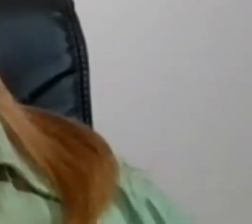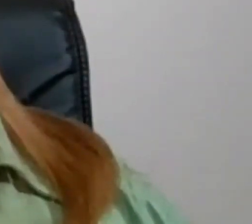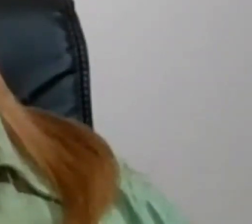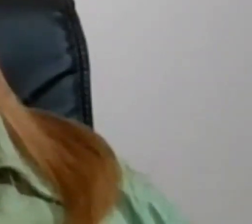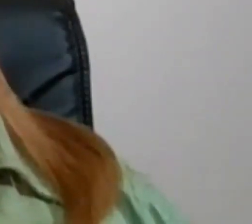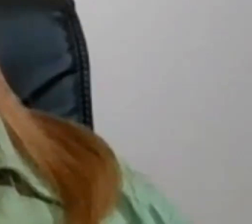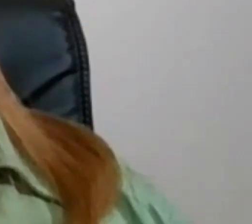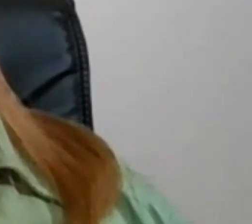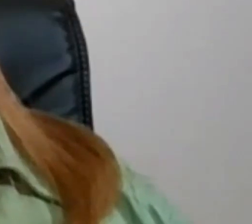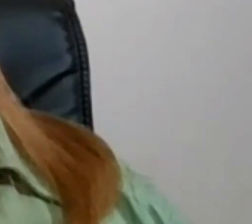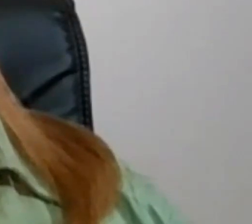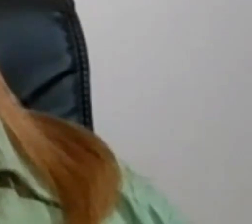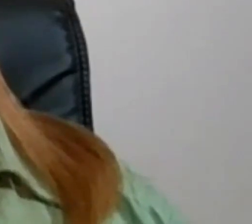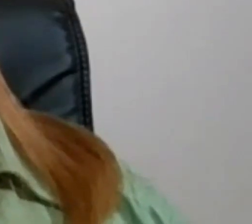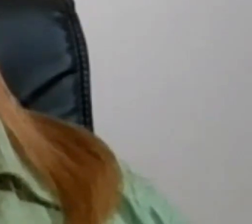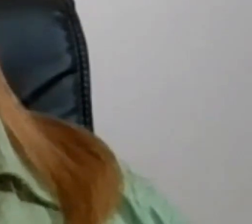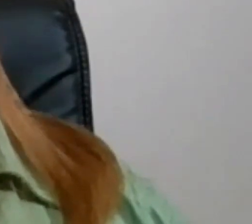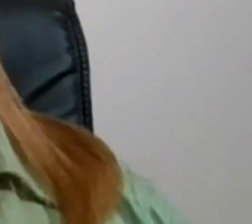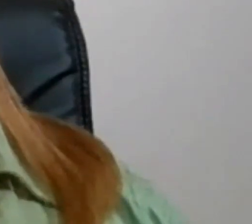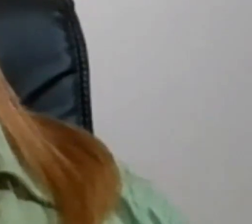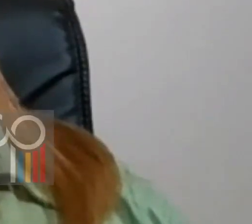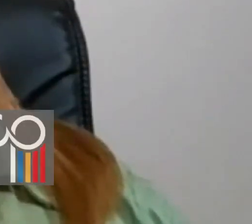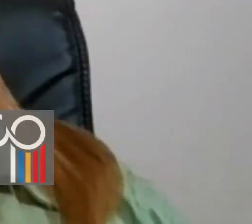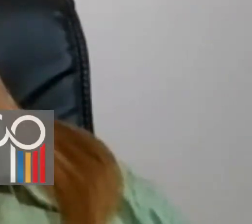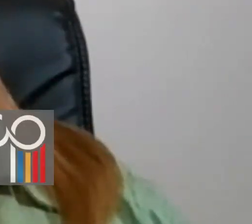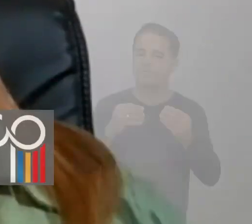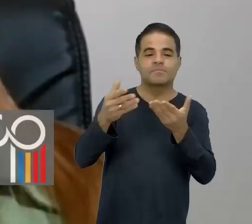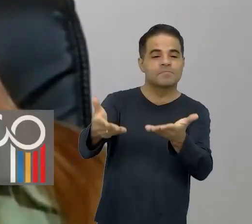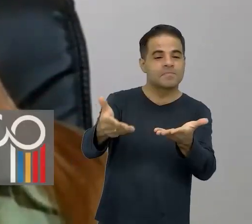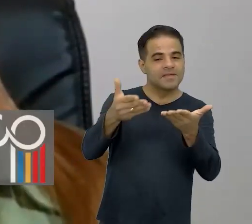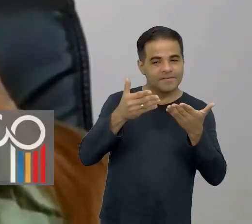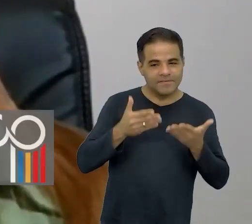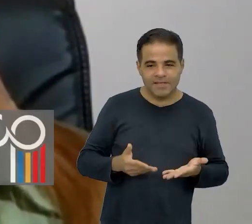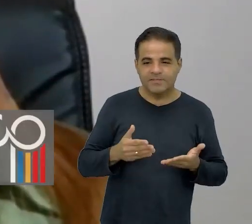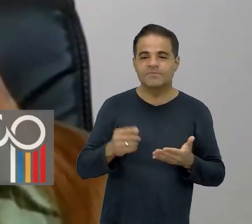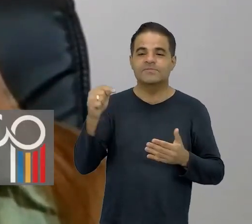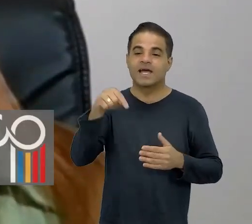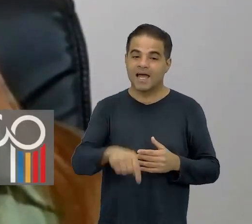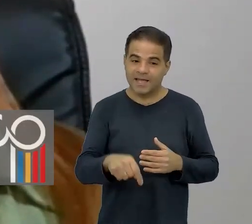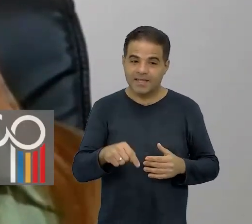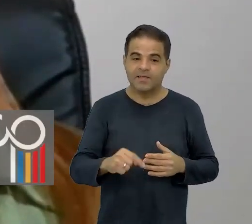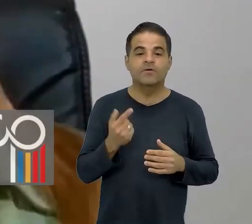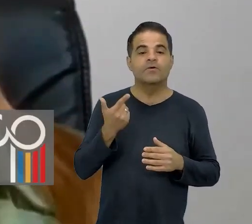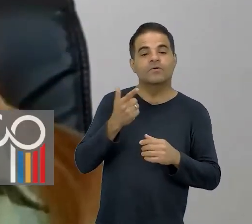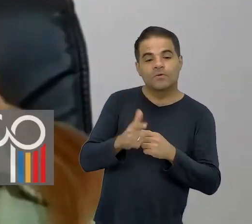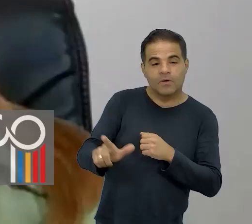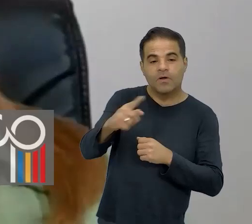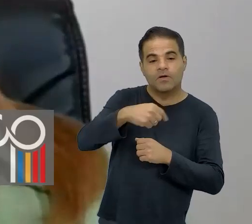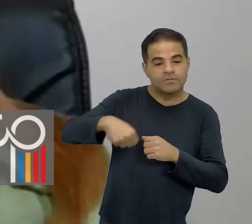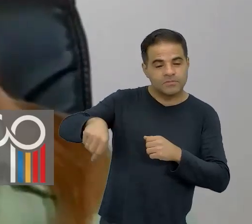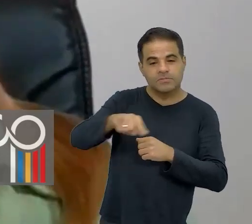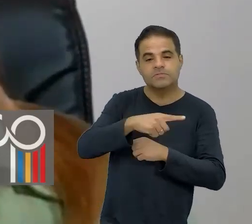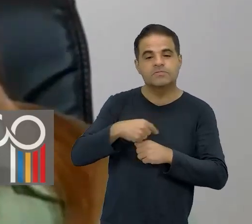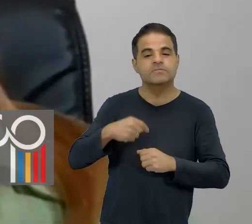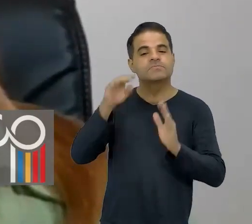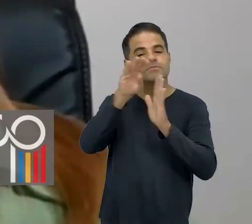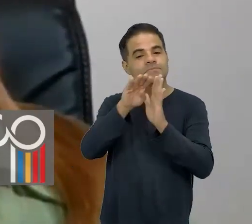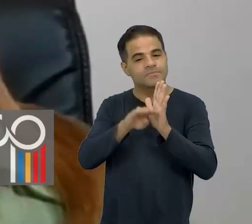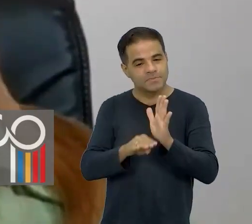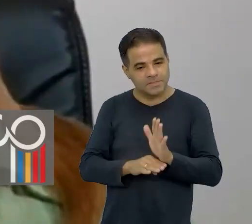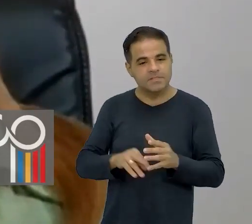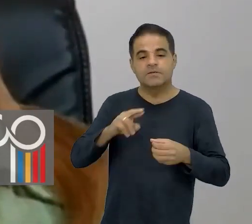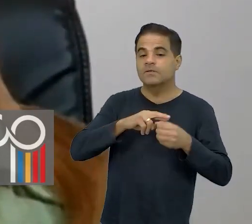Olá, professores, olá, professoras, sejam todos muito bem-vindos ao nosso programa